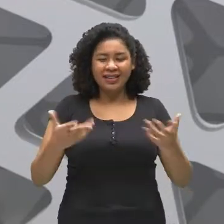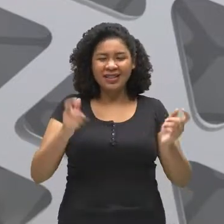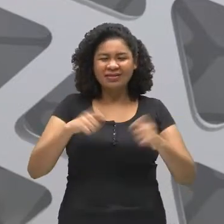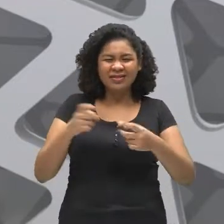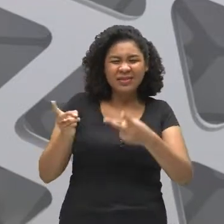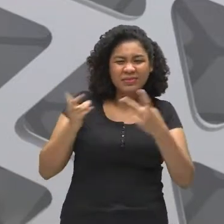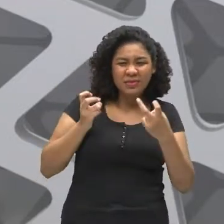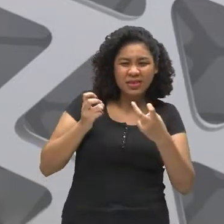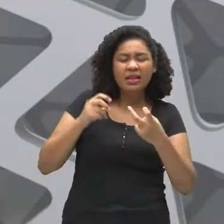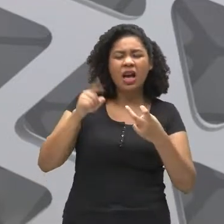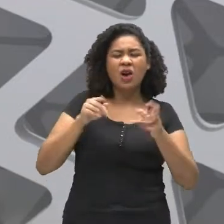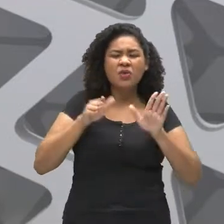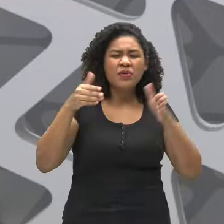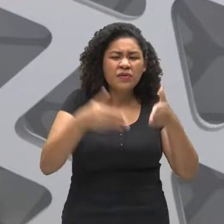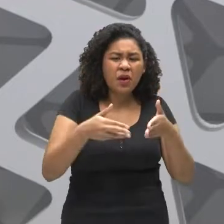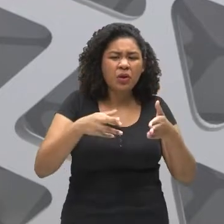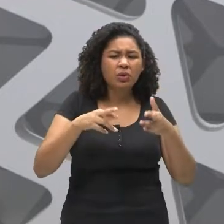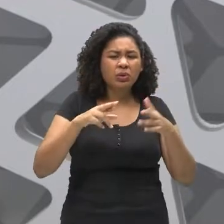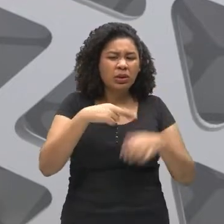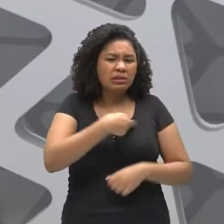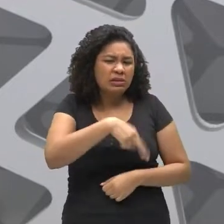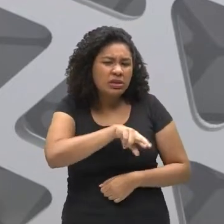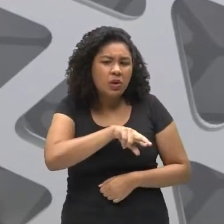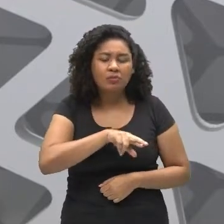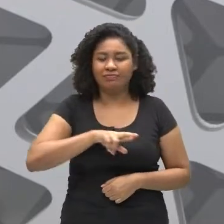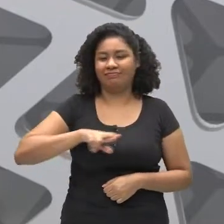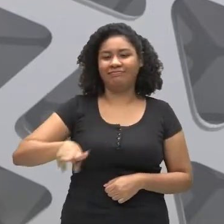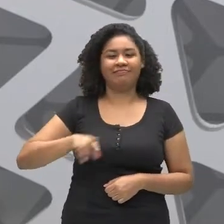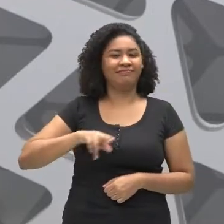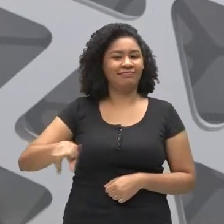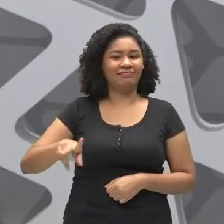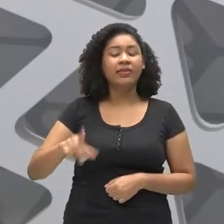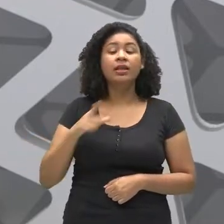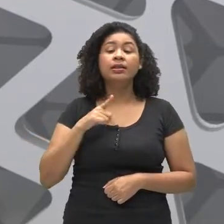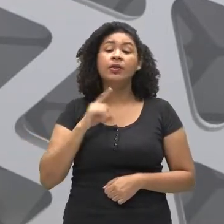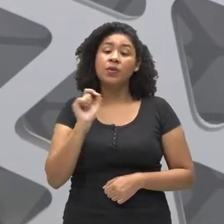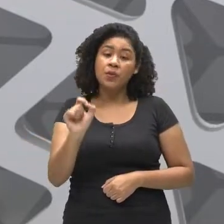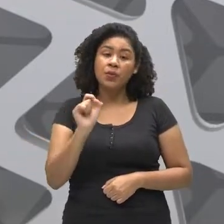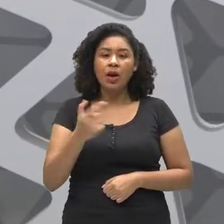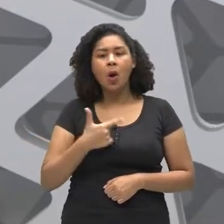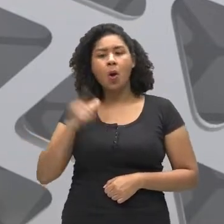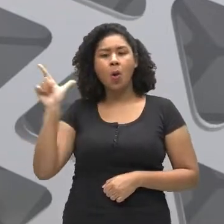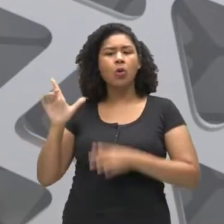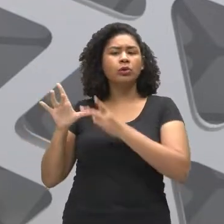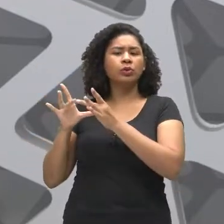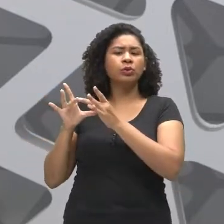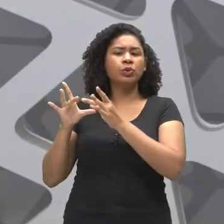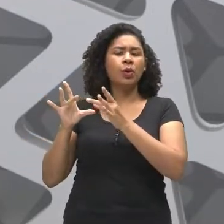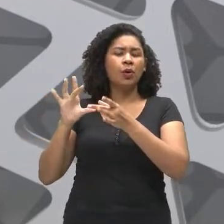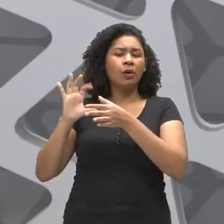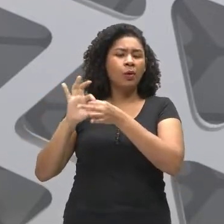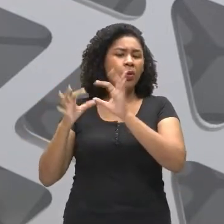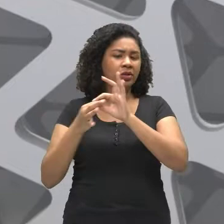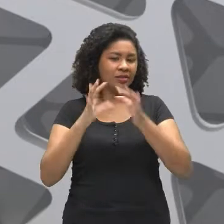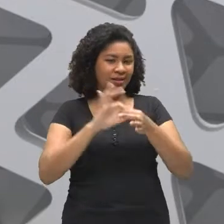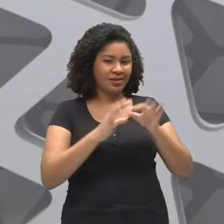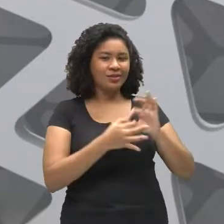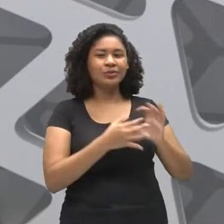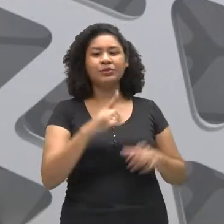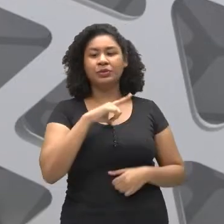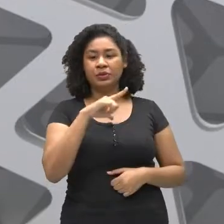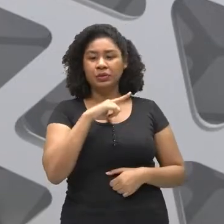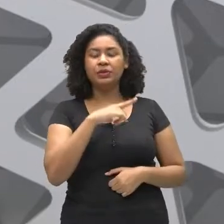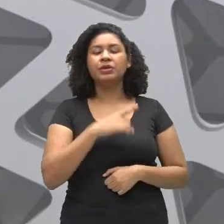questão religiosa, mas ela estava inserida também em outros segmentos. Tratava-se muito da